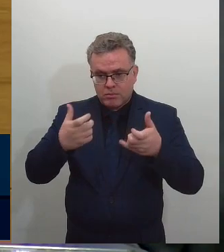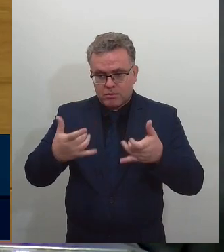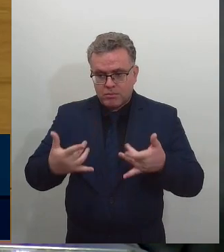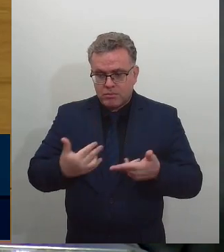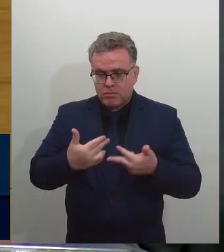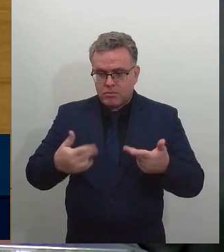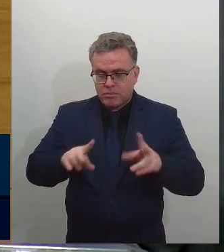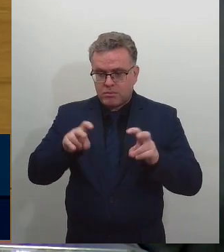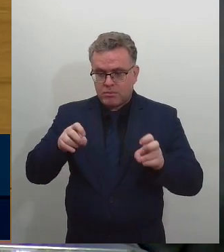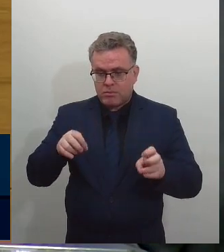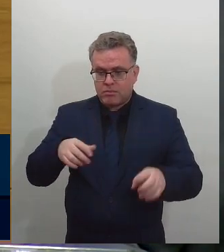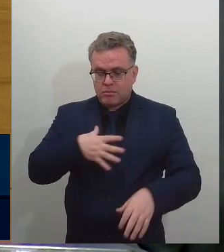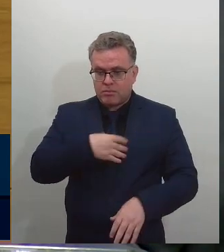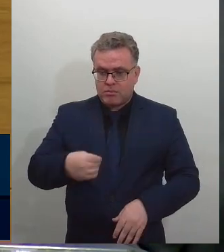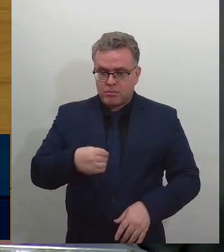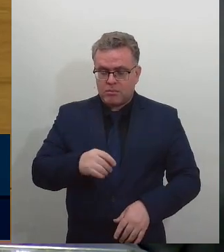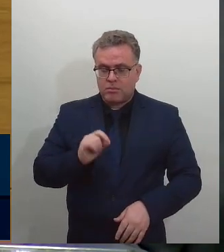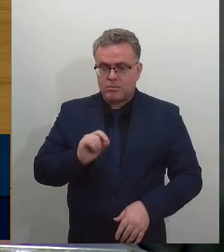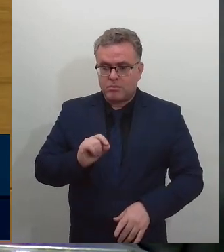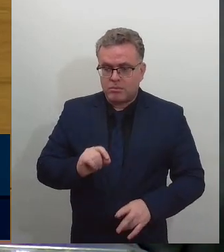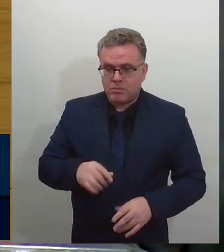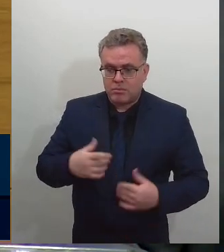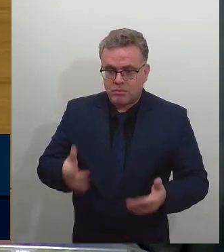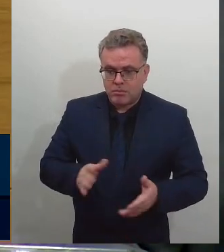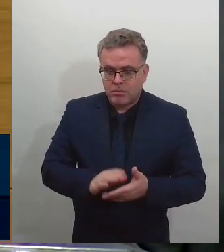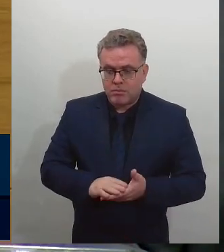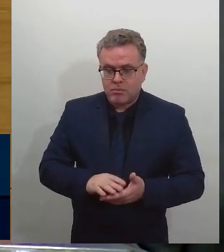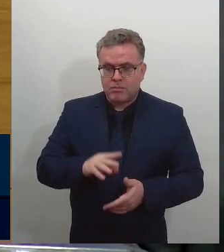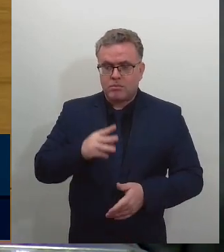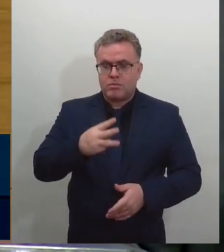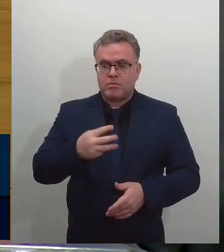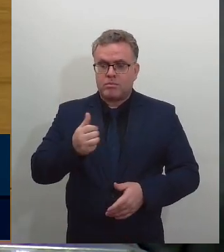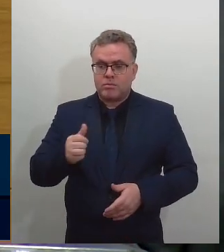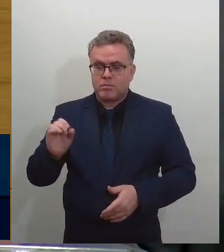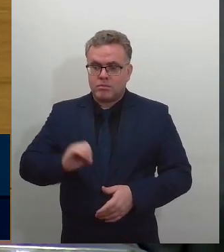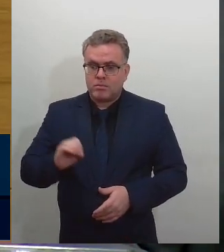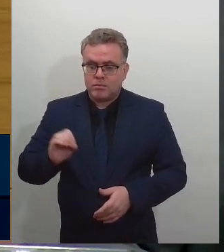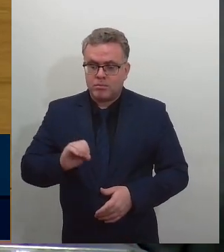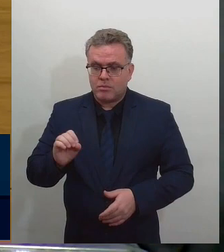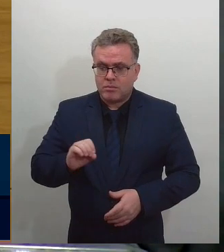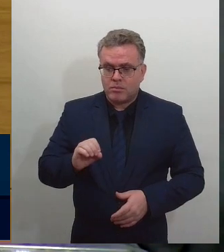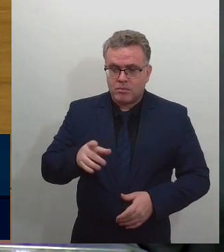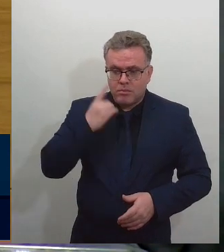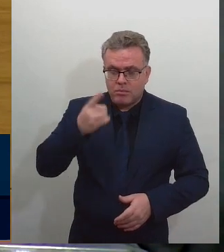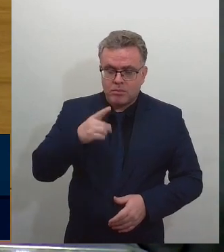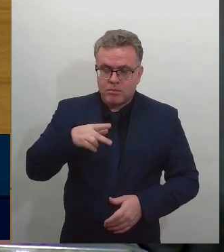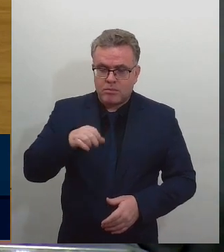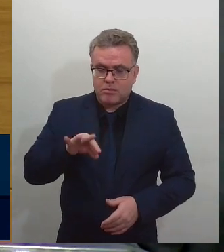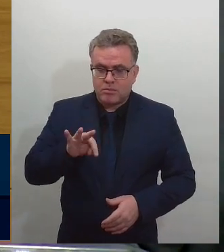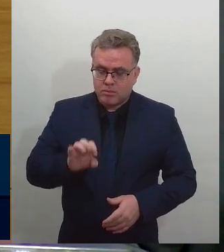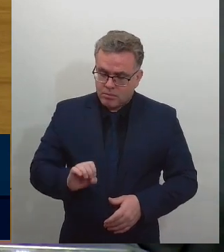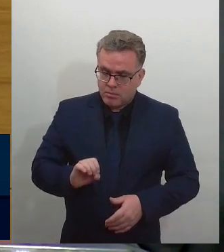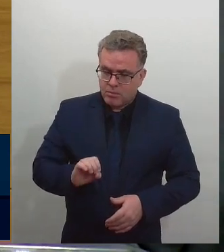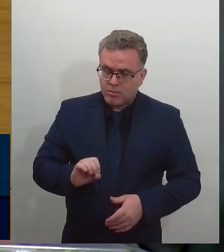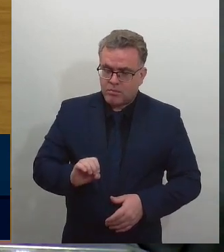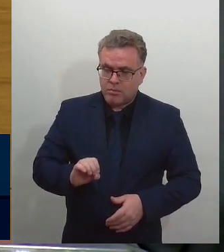importante. No dia 31 de outubro, de autoria do deputado Neto Batalha, teremos uma sessão